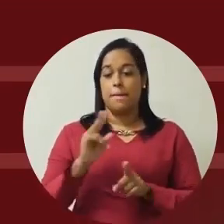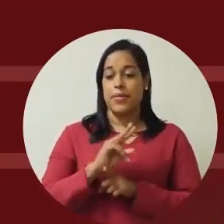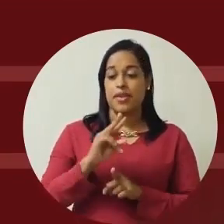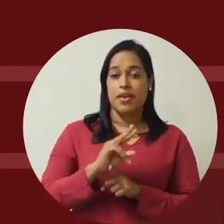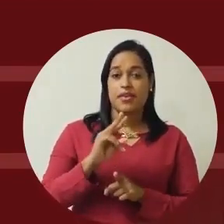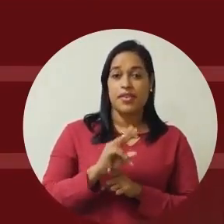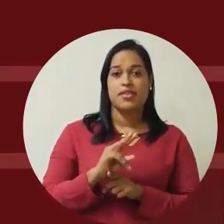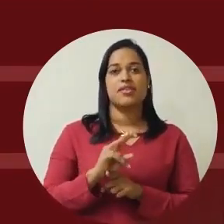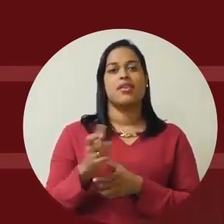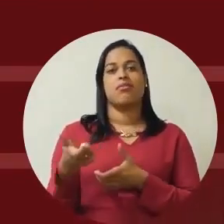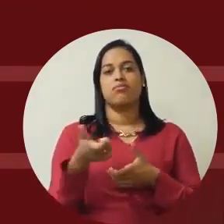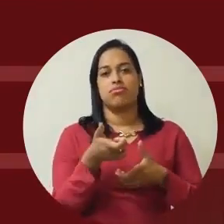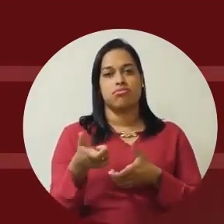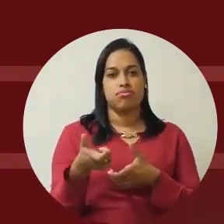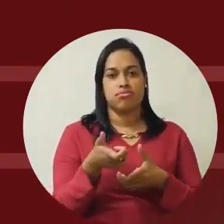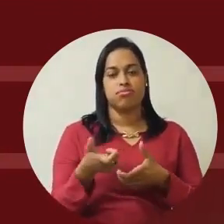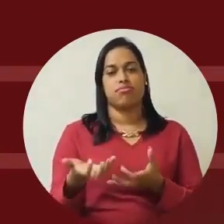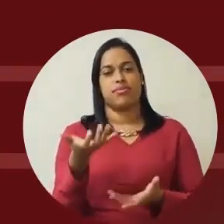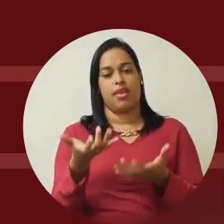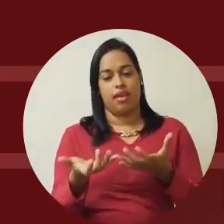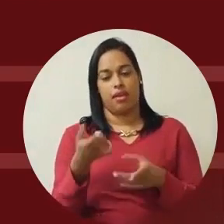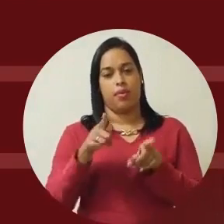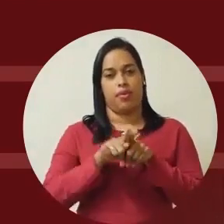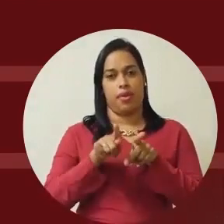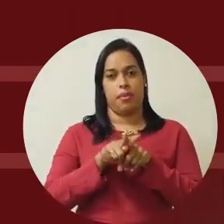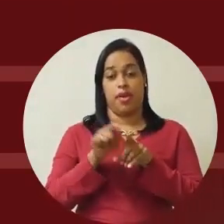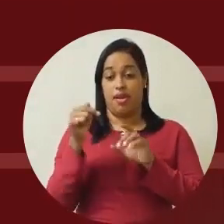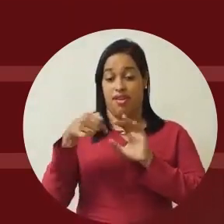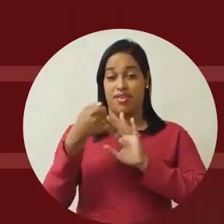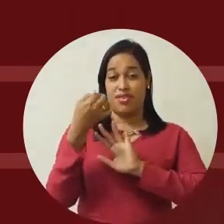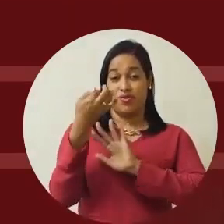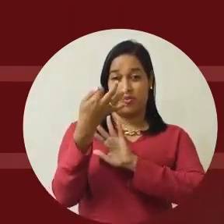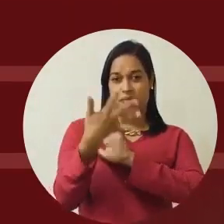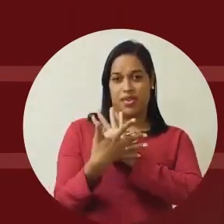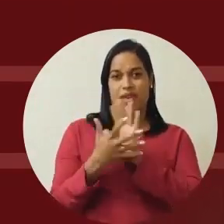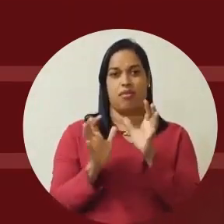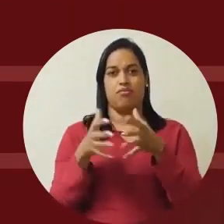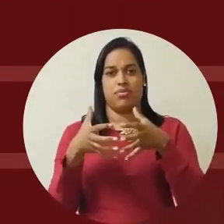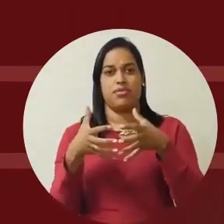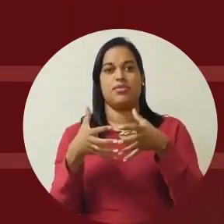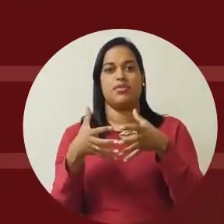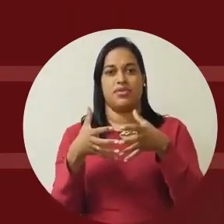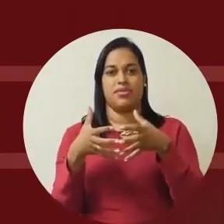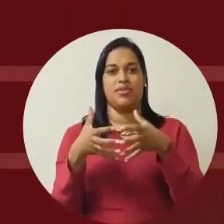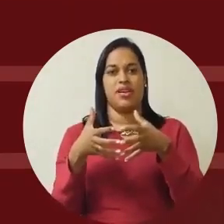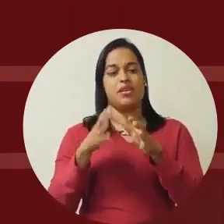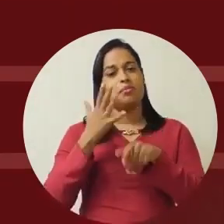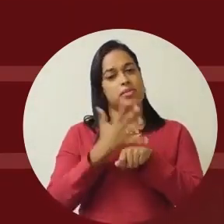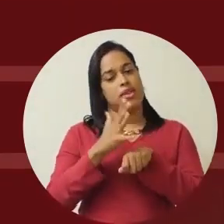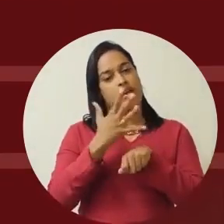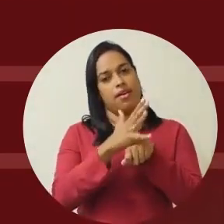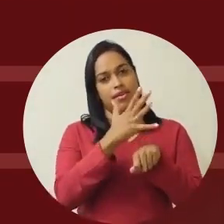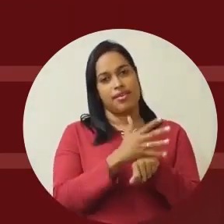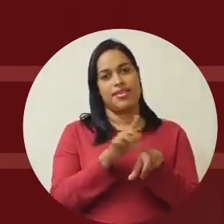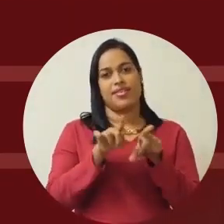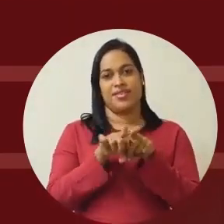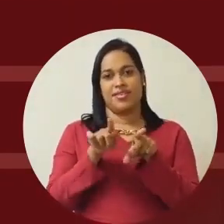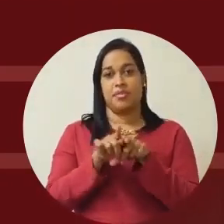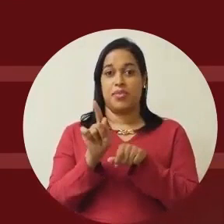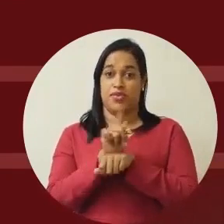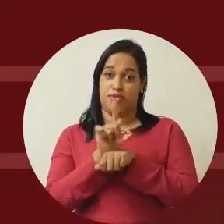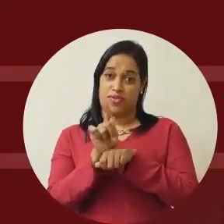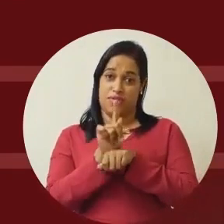prevenção e combate a incêndio, eles são ordenados, ajuntados, postos em práticas a partir